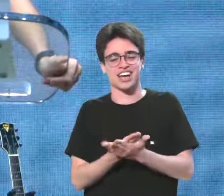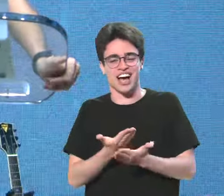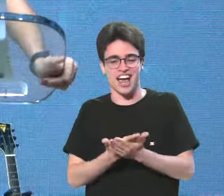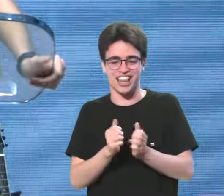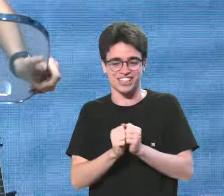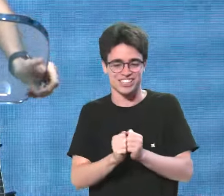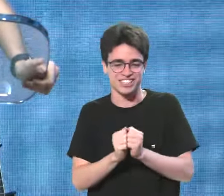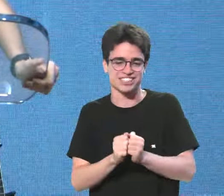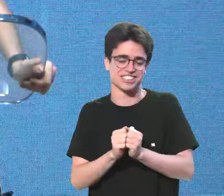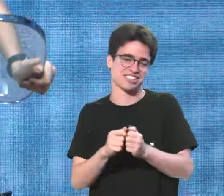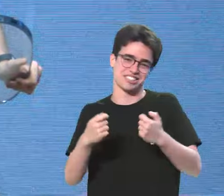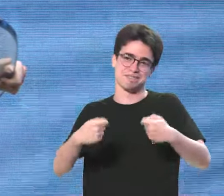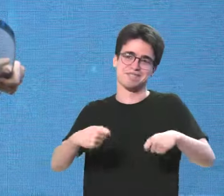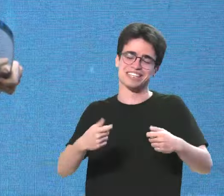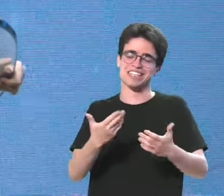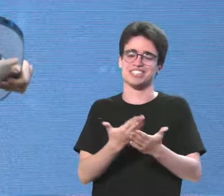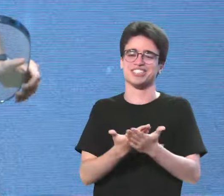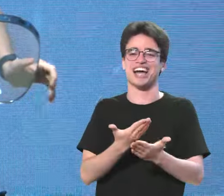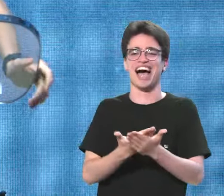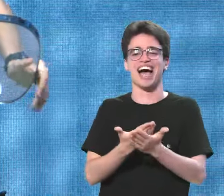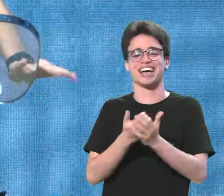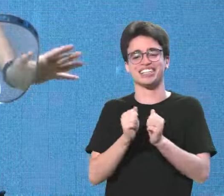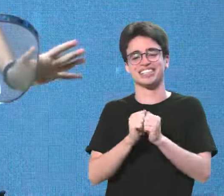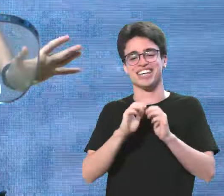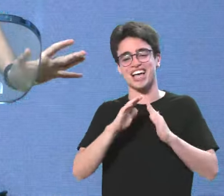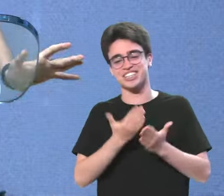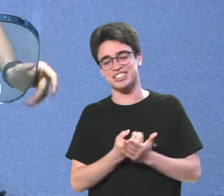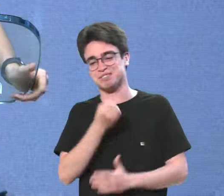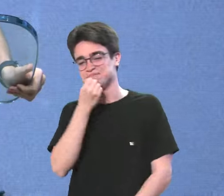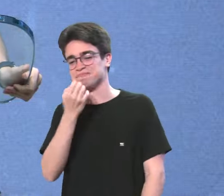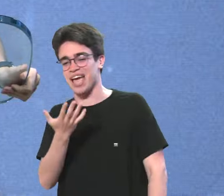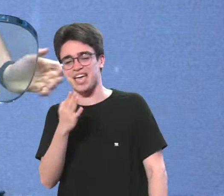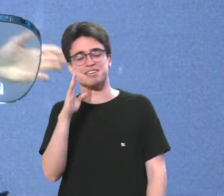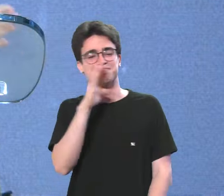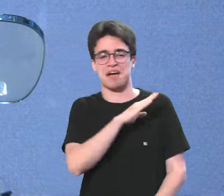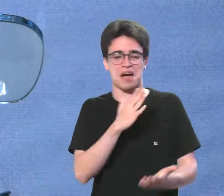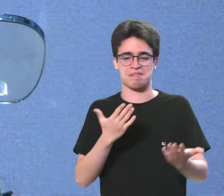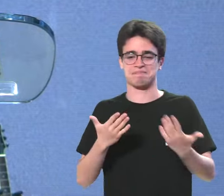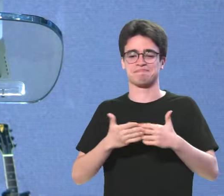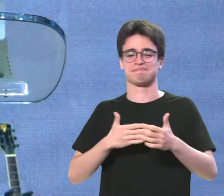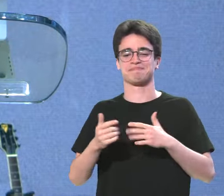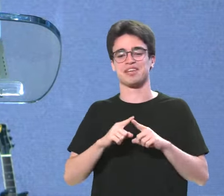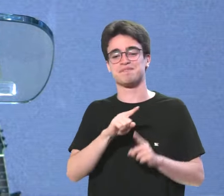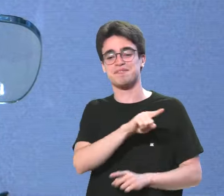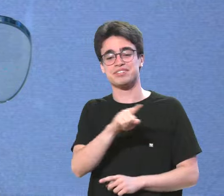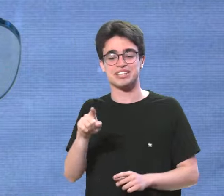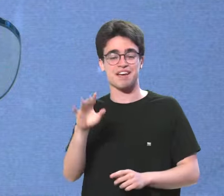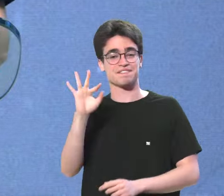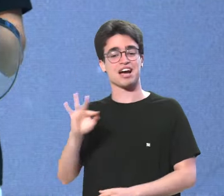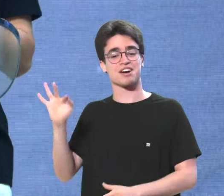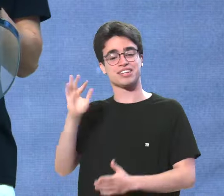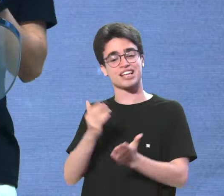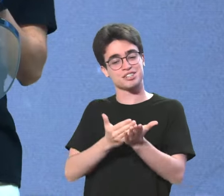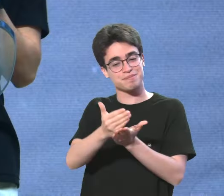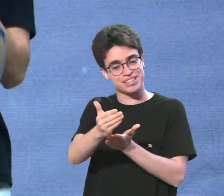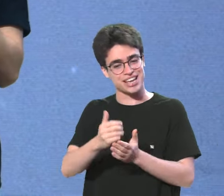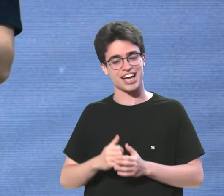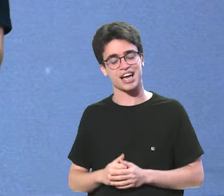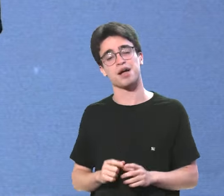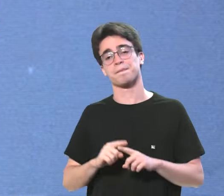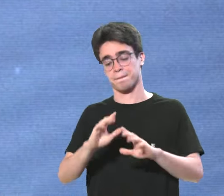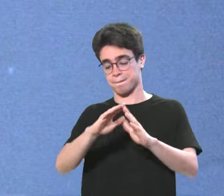pelo menos deveria estar né bem ou mal tão na escola e alguns no início da faculdade a